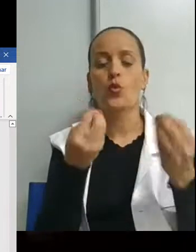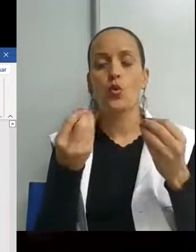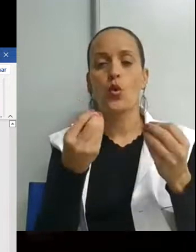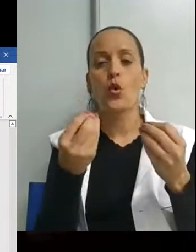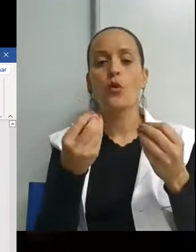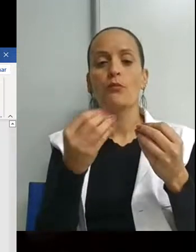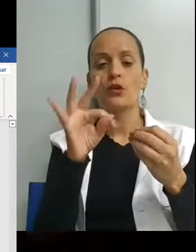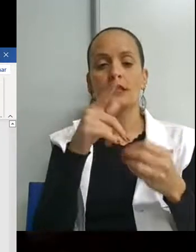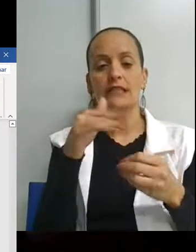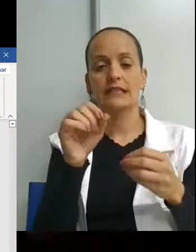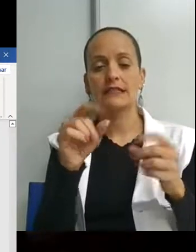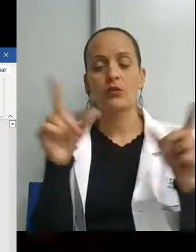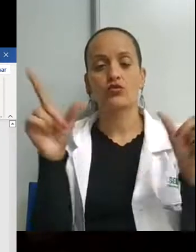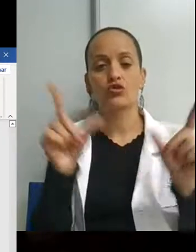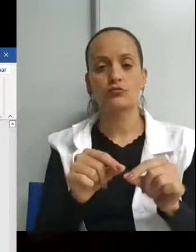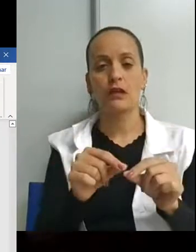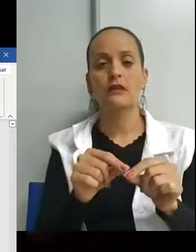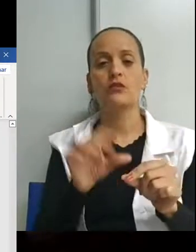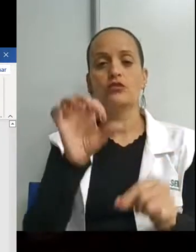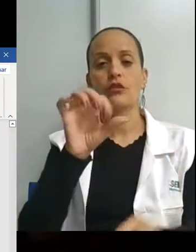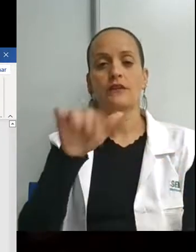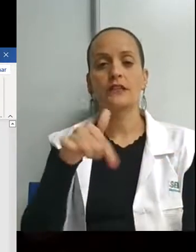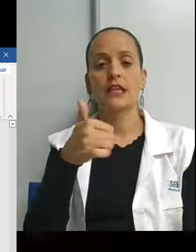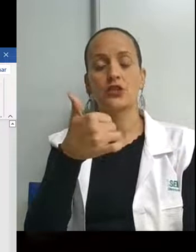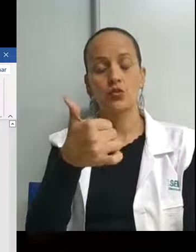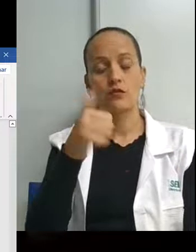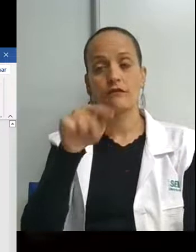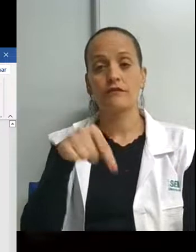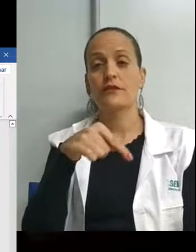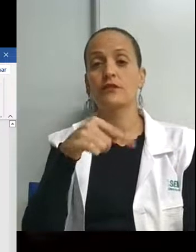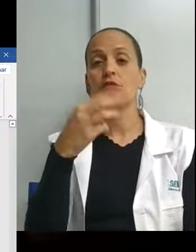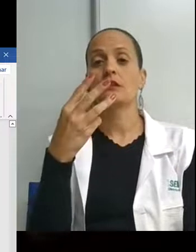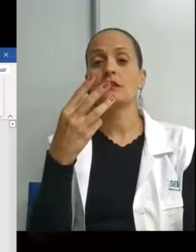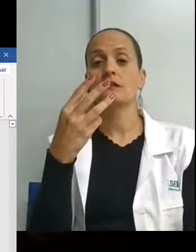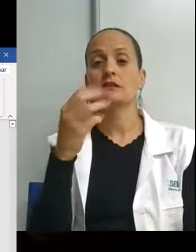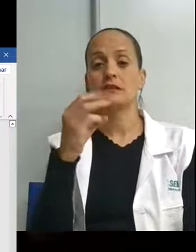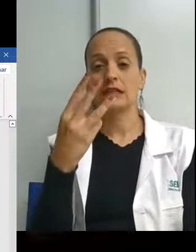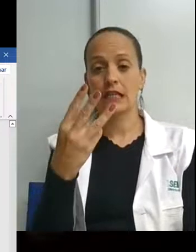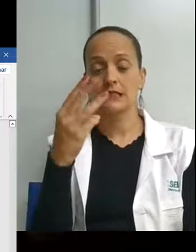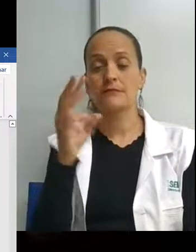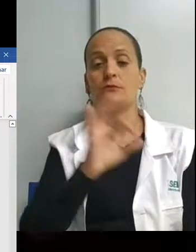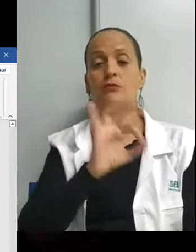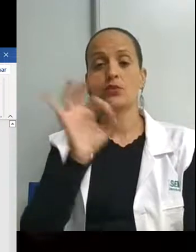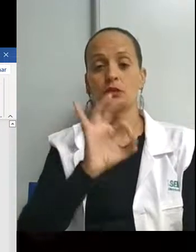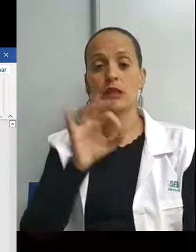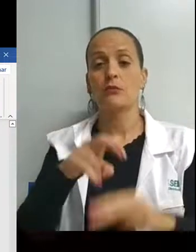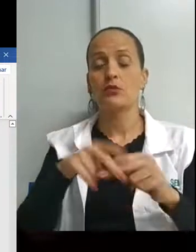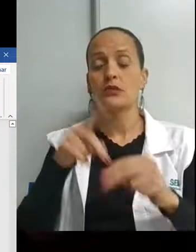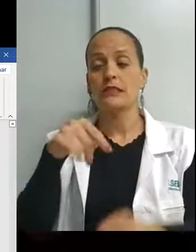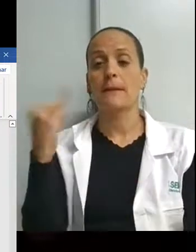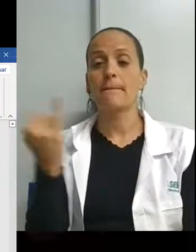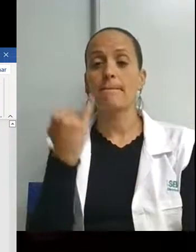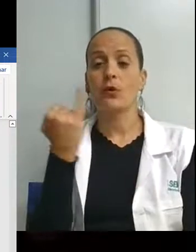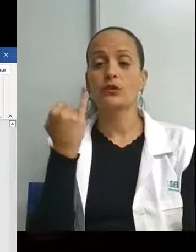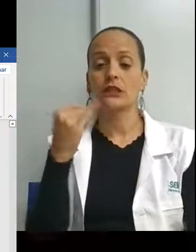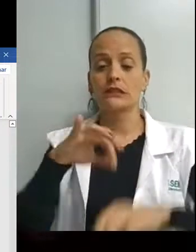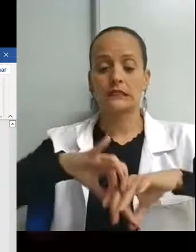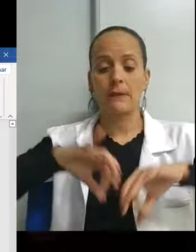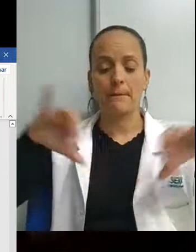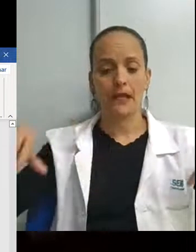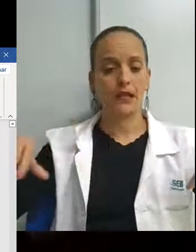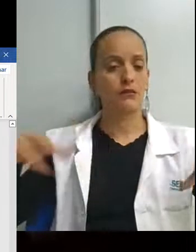rede é de 91,6%. Por isso que o circuito precisa ser o quê? Precisa ser separado,